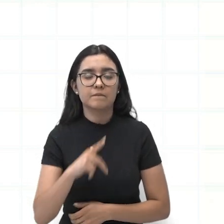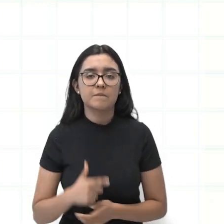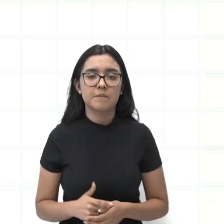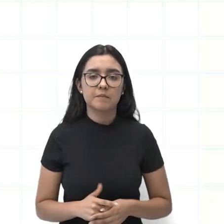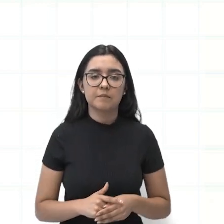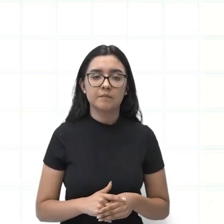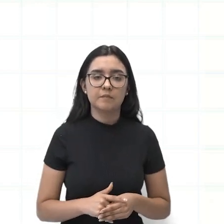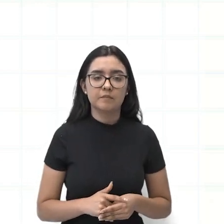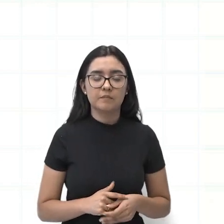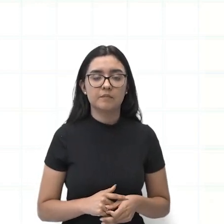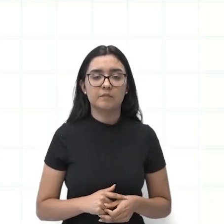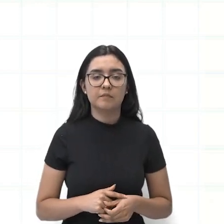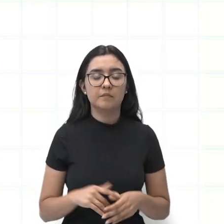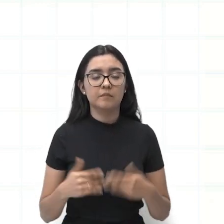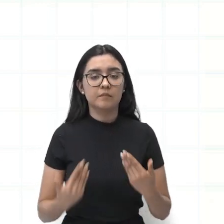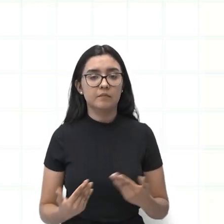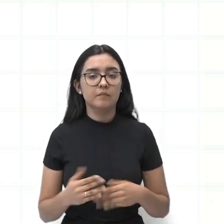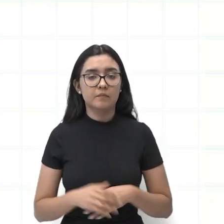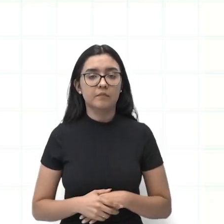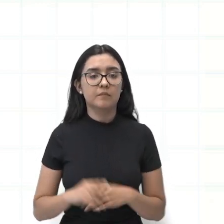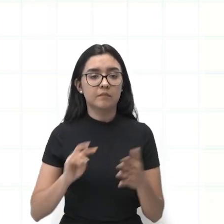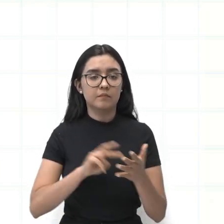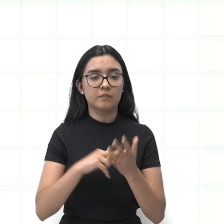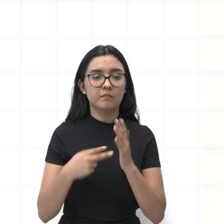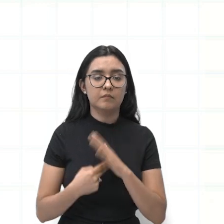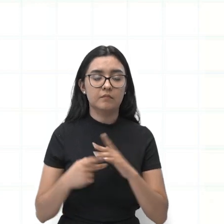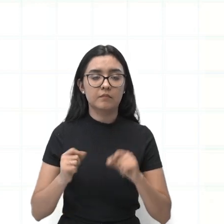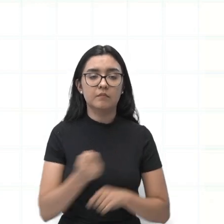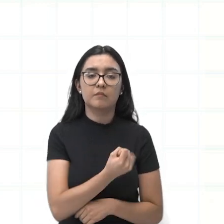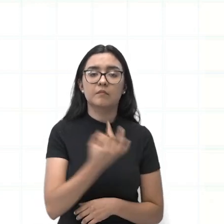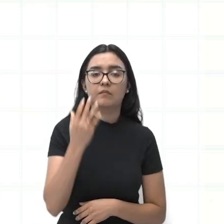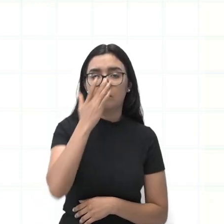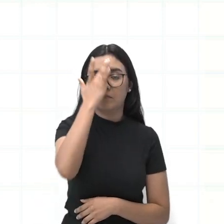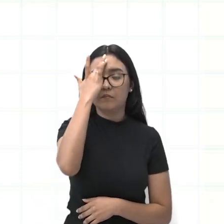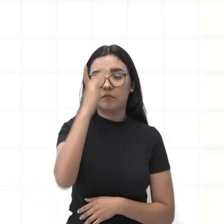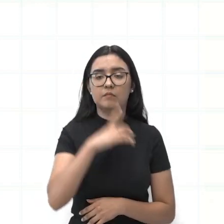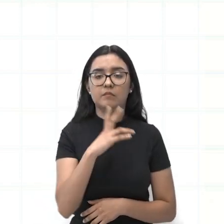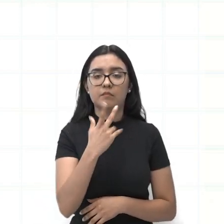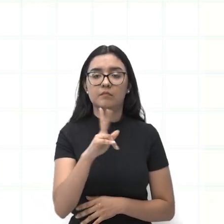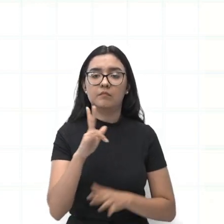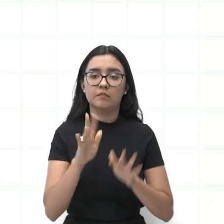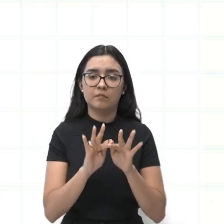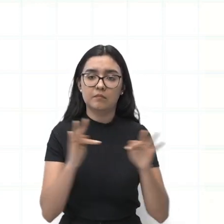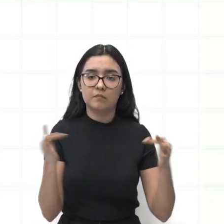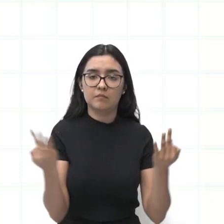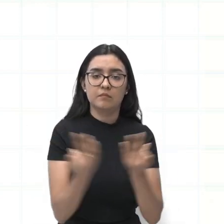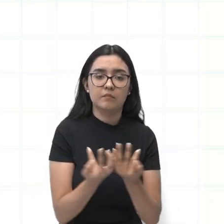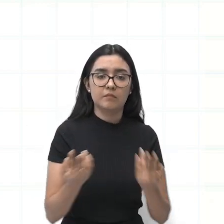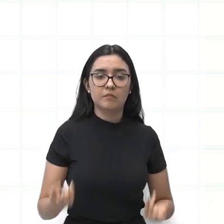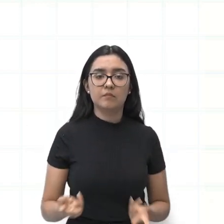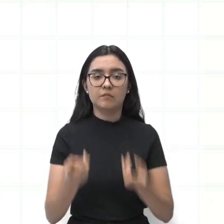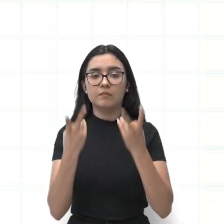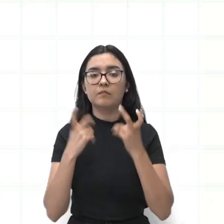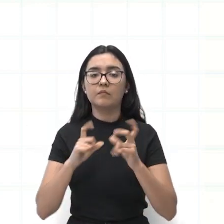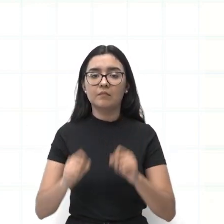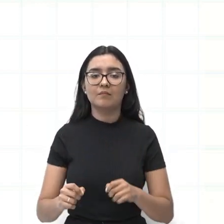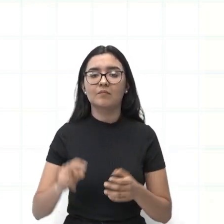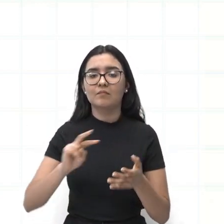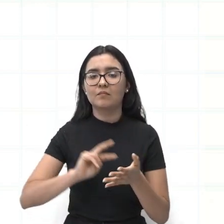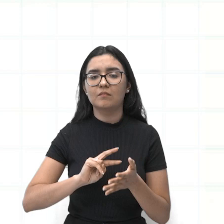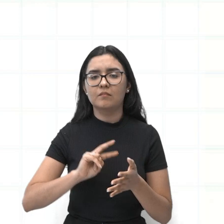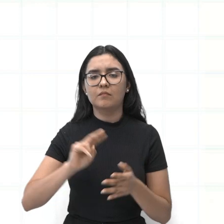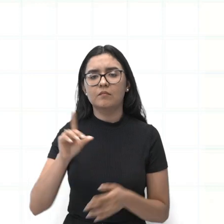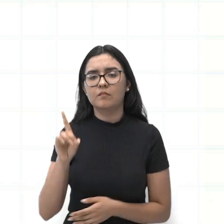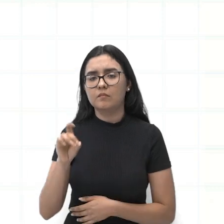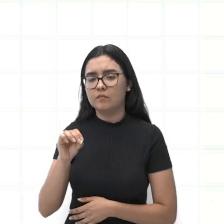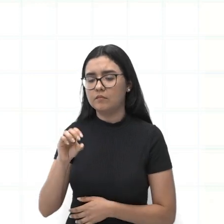verbo ter. Então, how many members your family have? Quantos membros sua família tem? Repare que eu não coloquei nessa